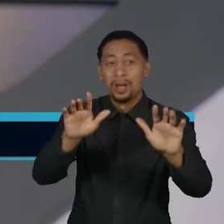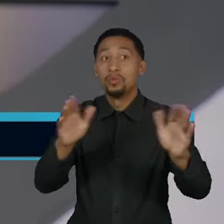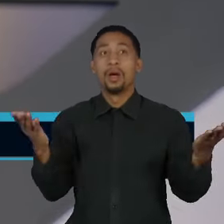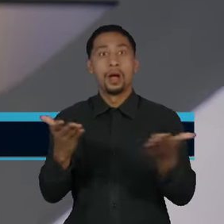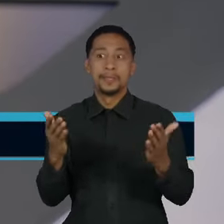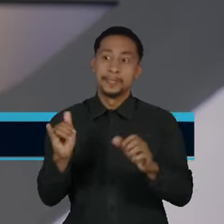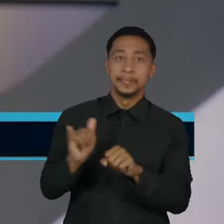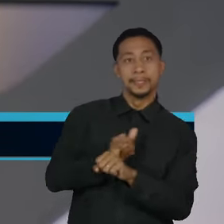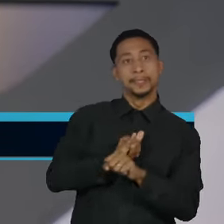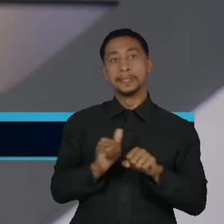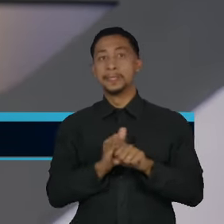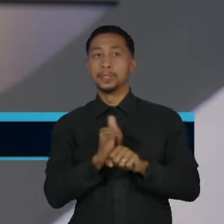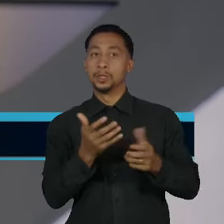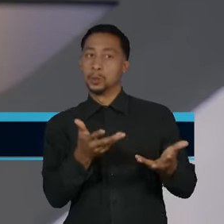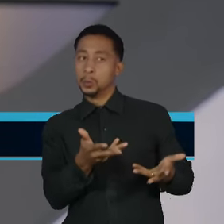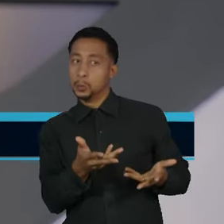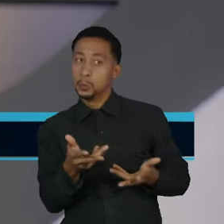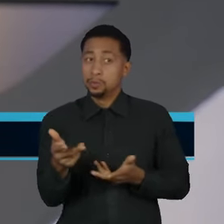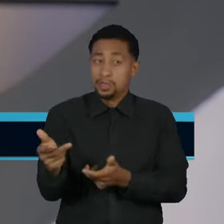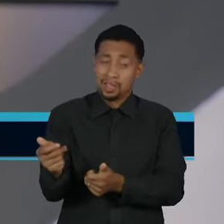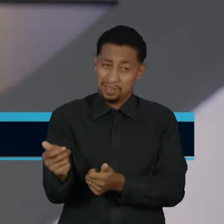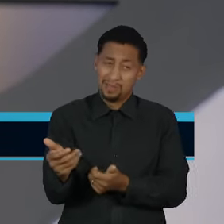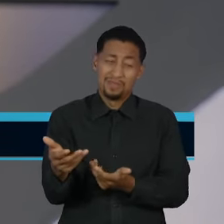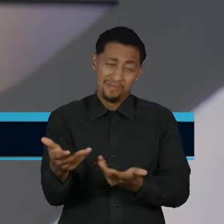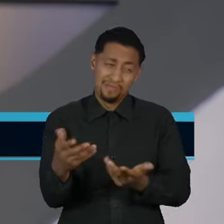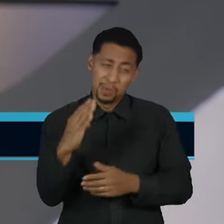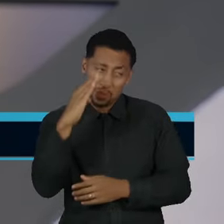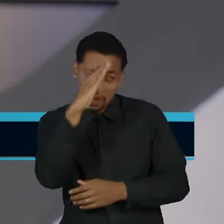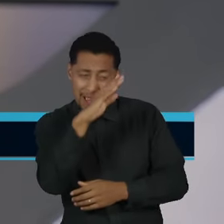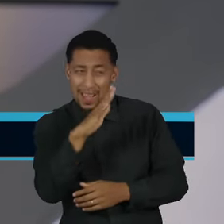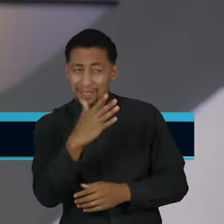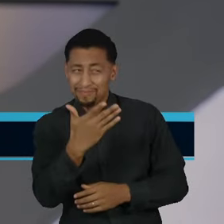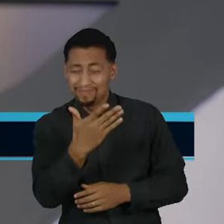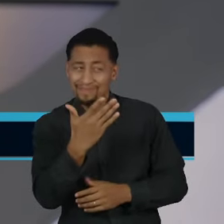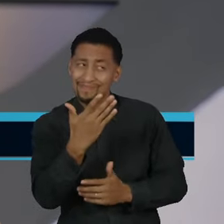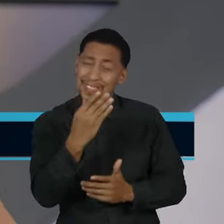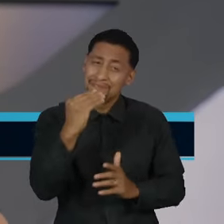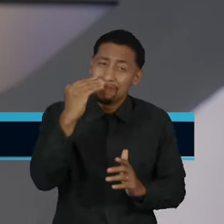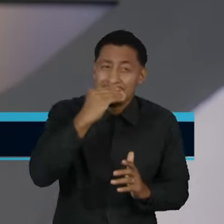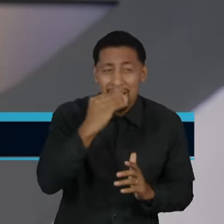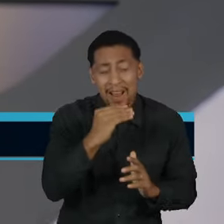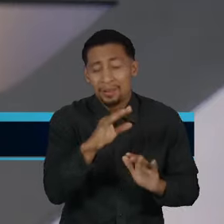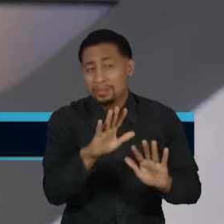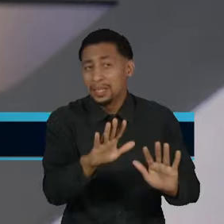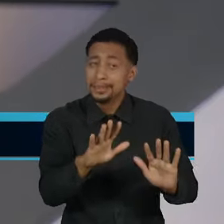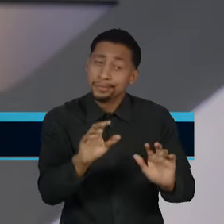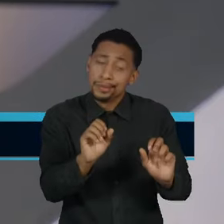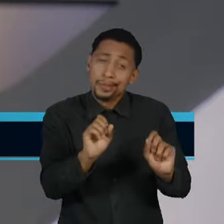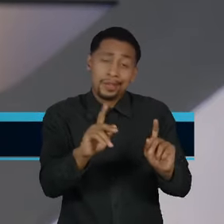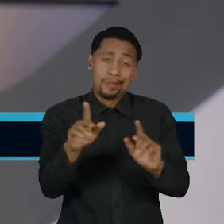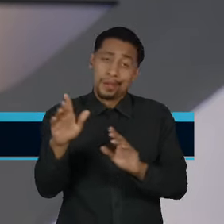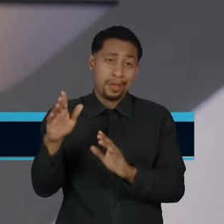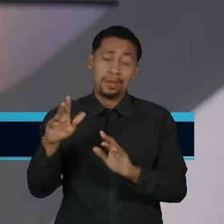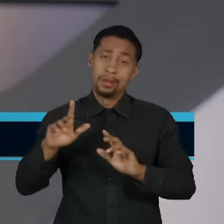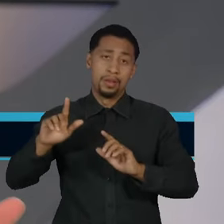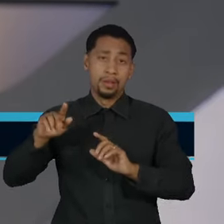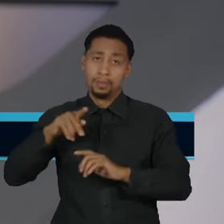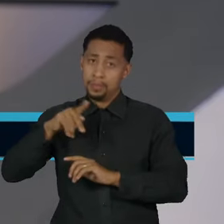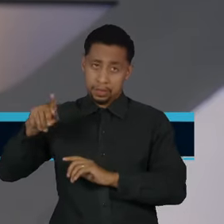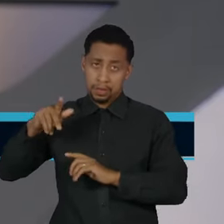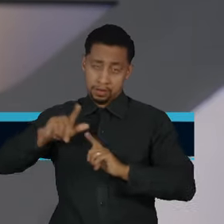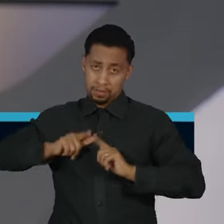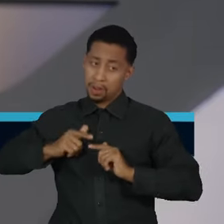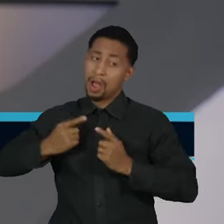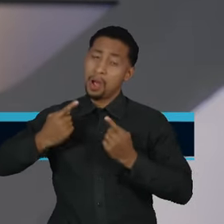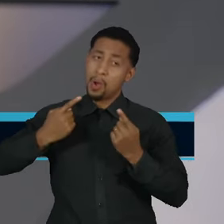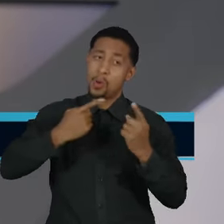mesmo que não sejam apoios fortes, e se contrapõe ao governo brasileiro, ao presidente Lula.